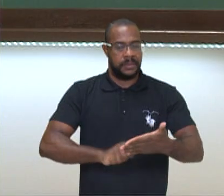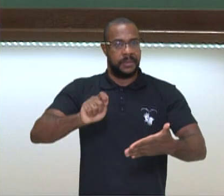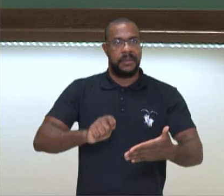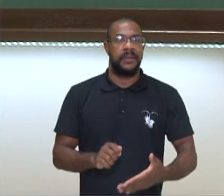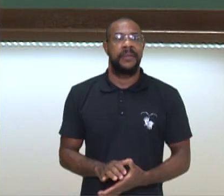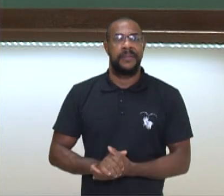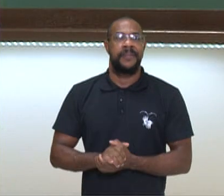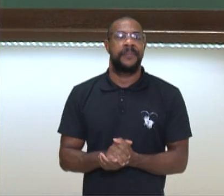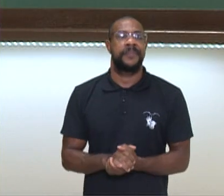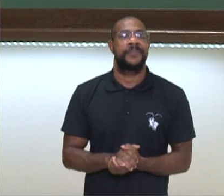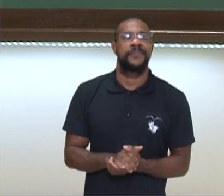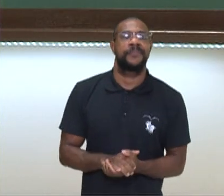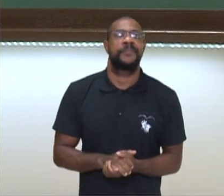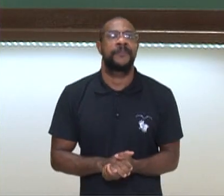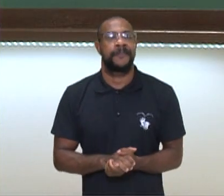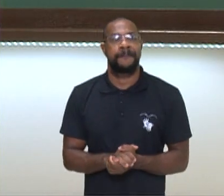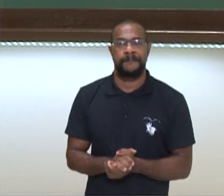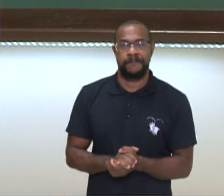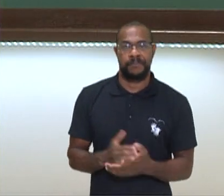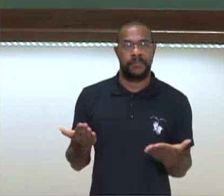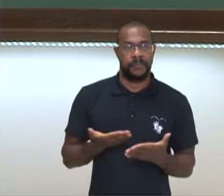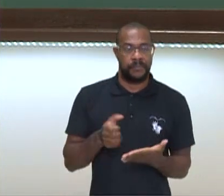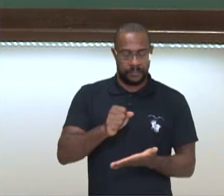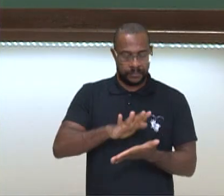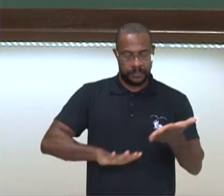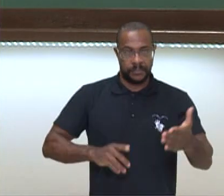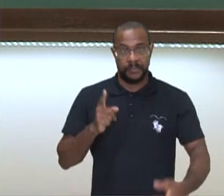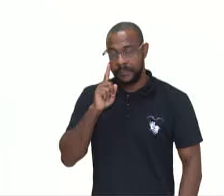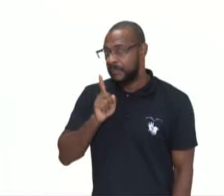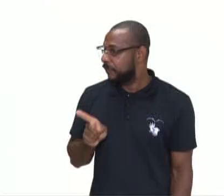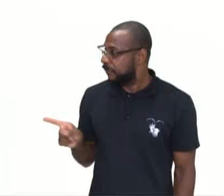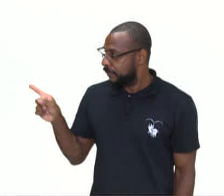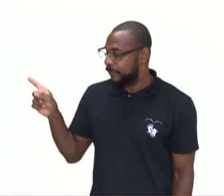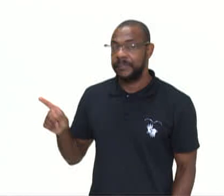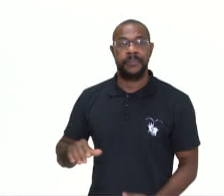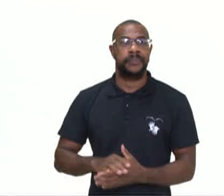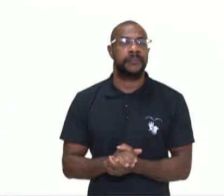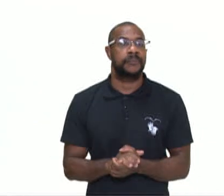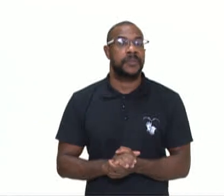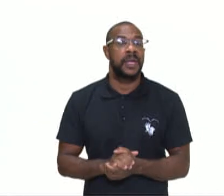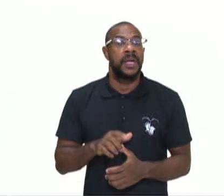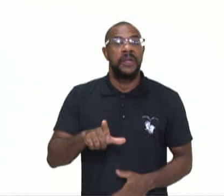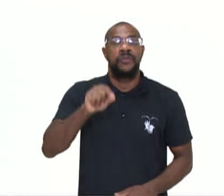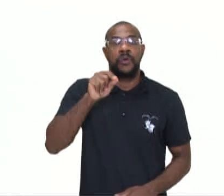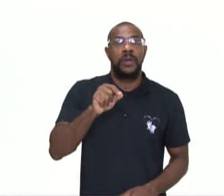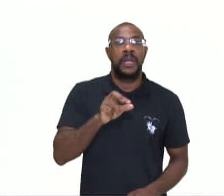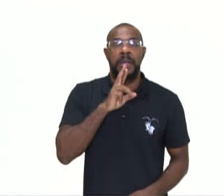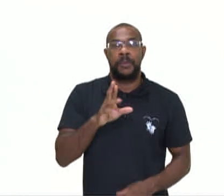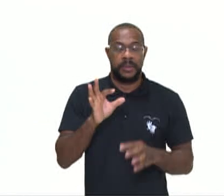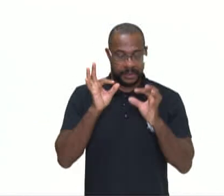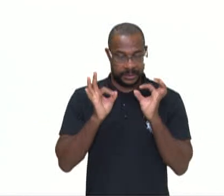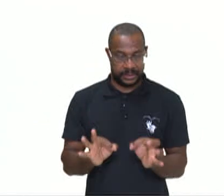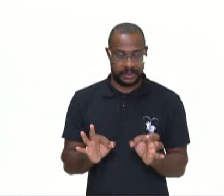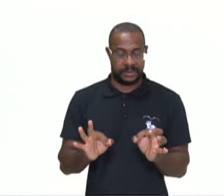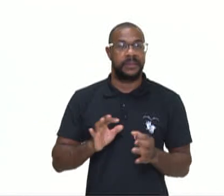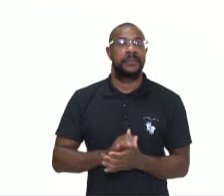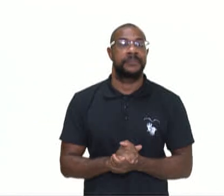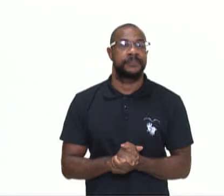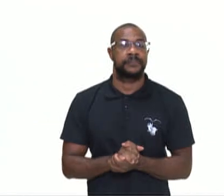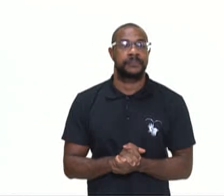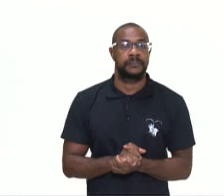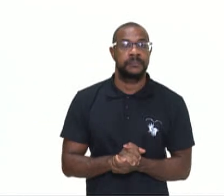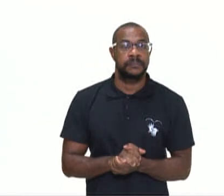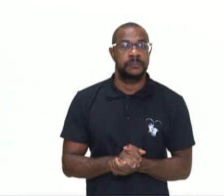Vamos a um quiz. Preparados para um quiz? Marque a afirmativa correta. Tan, tan, tan,